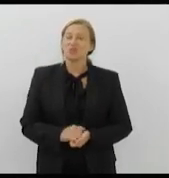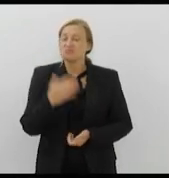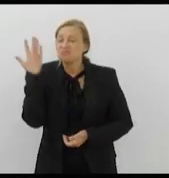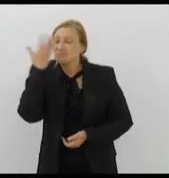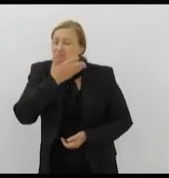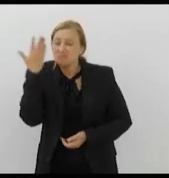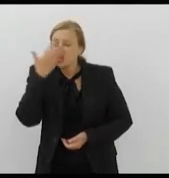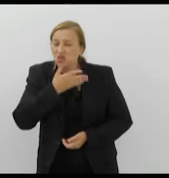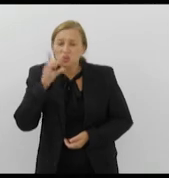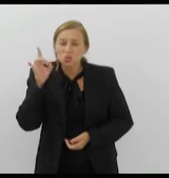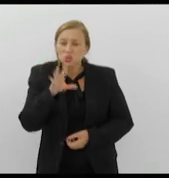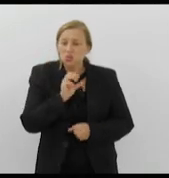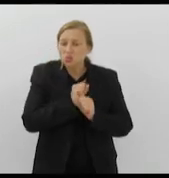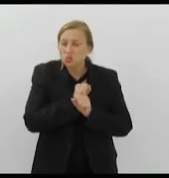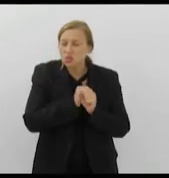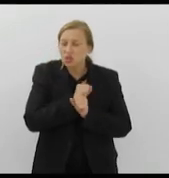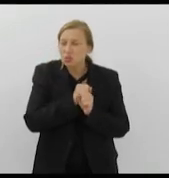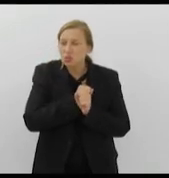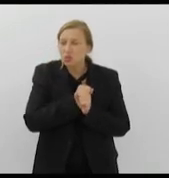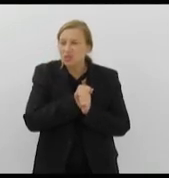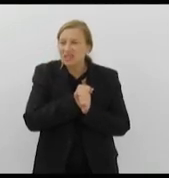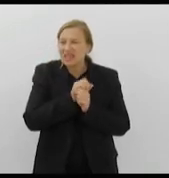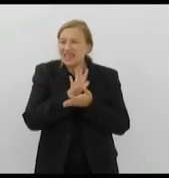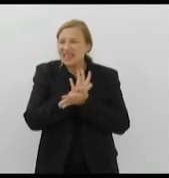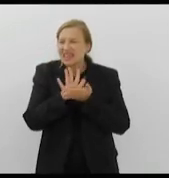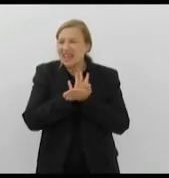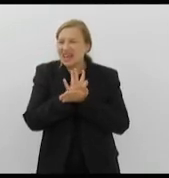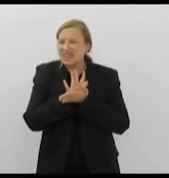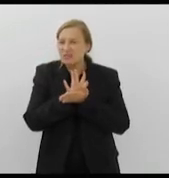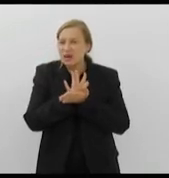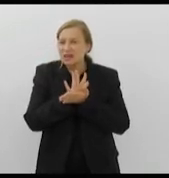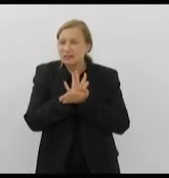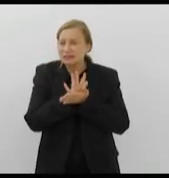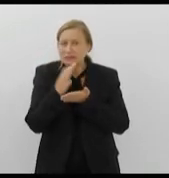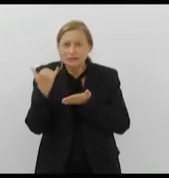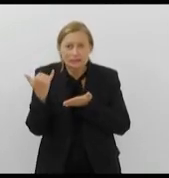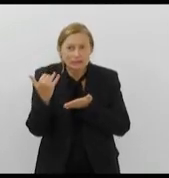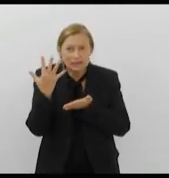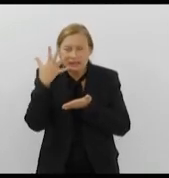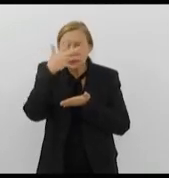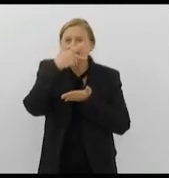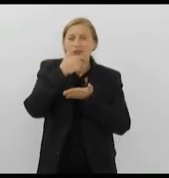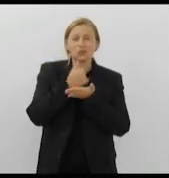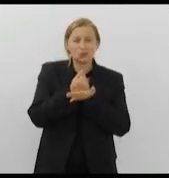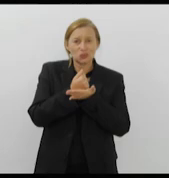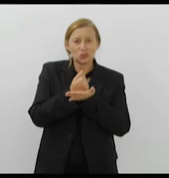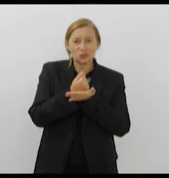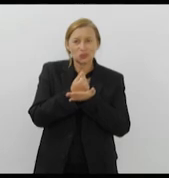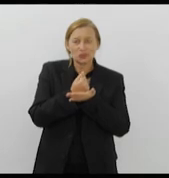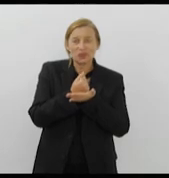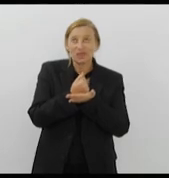últimos tempos, nada mais glorioso para